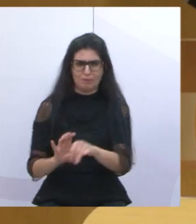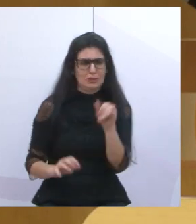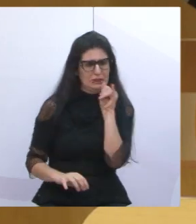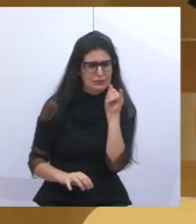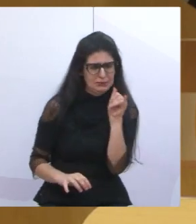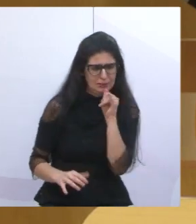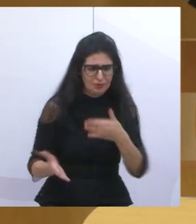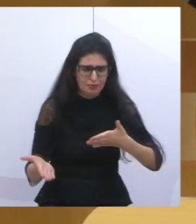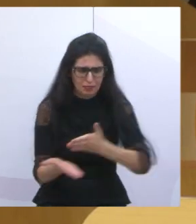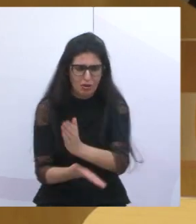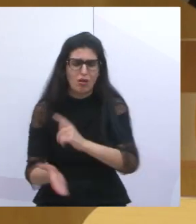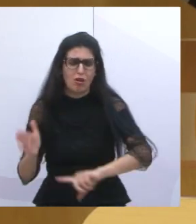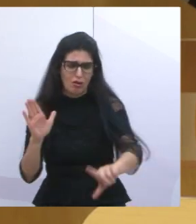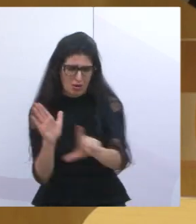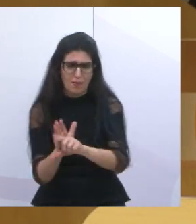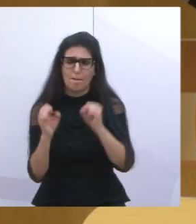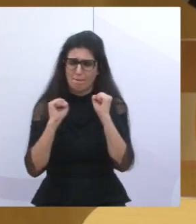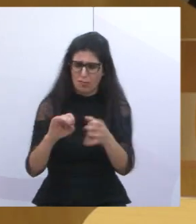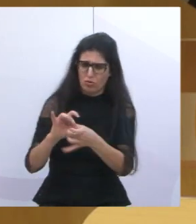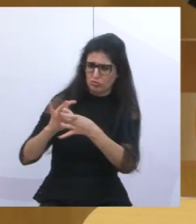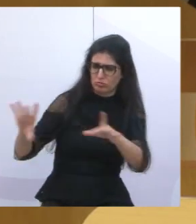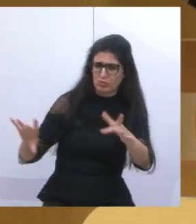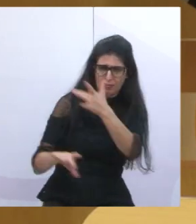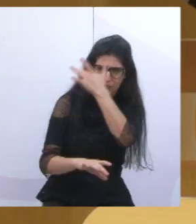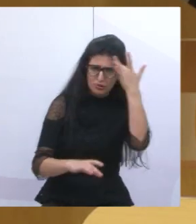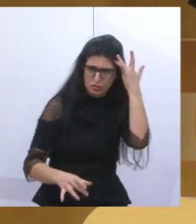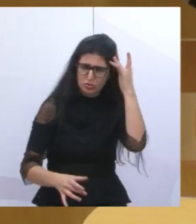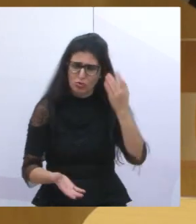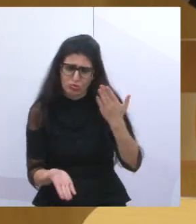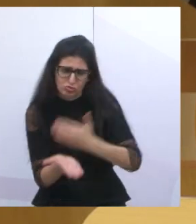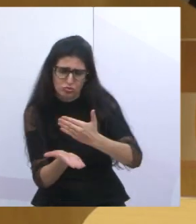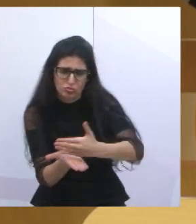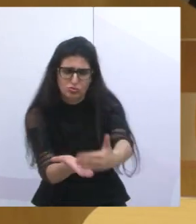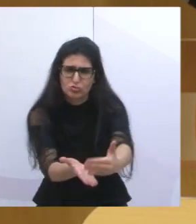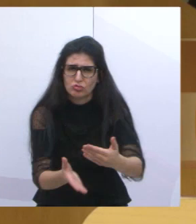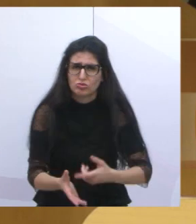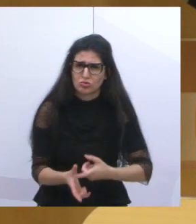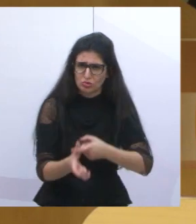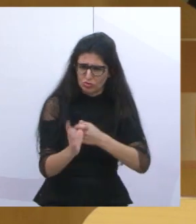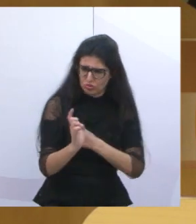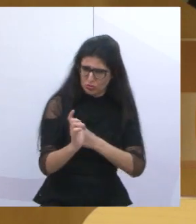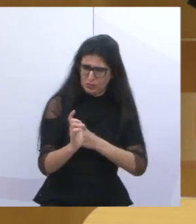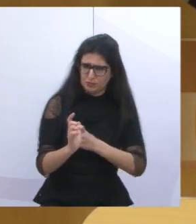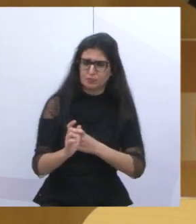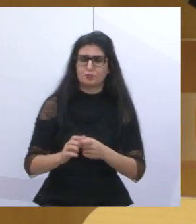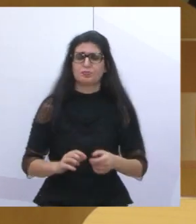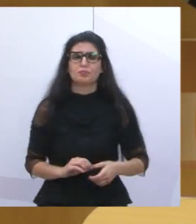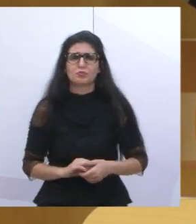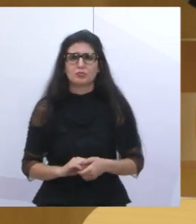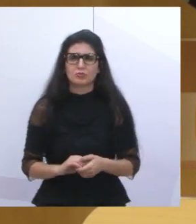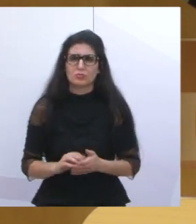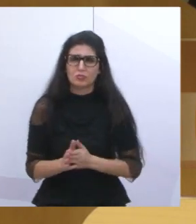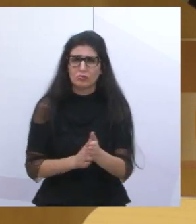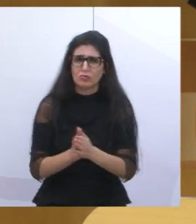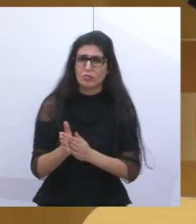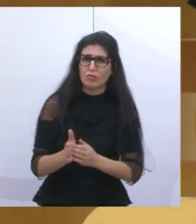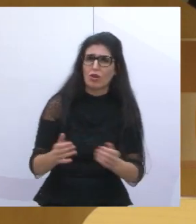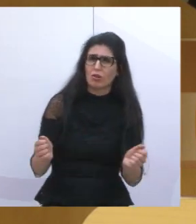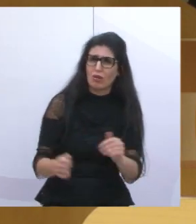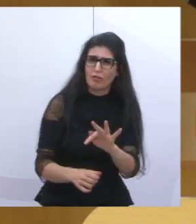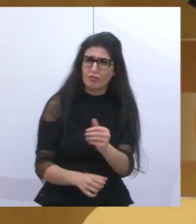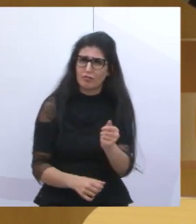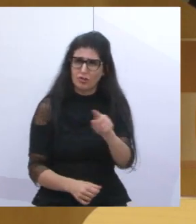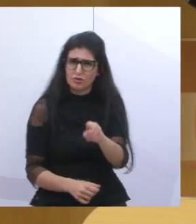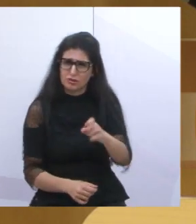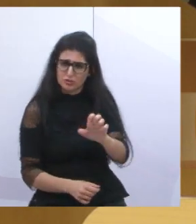aprovação, a lei permitirá ao contribuinte o parcelamento total ou parcial dos débitos junto à Fazenda Pública,